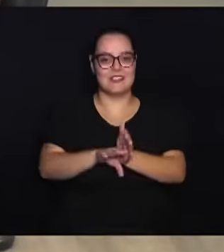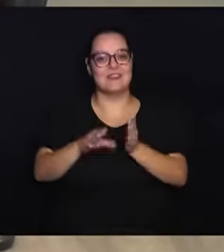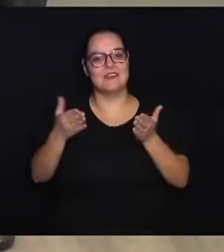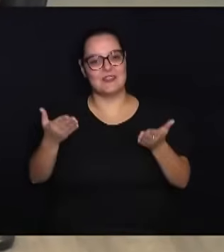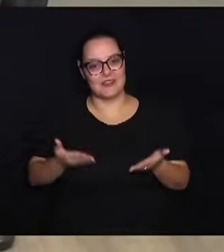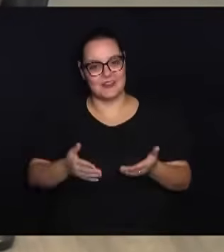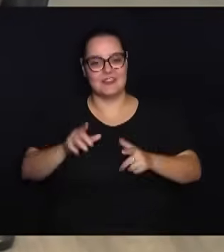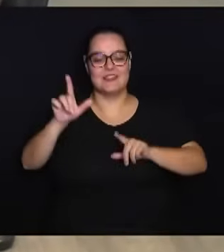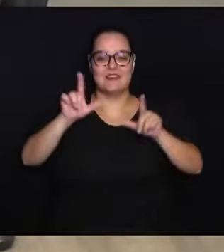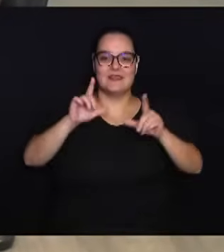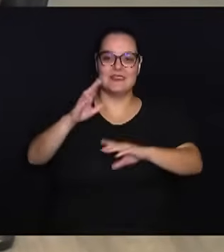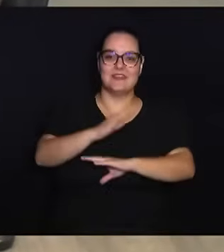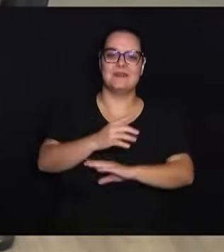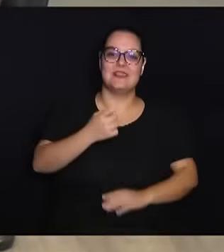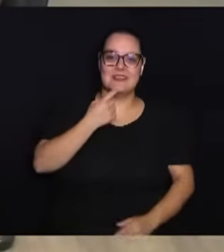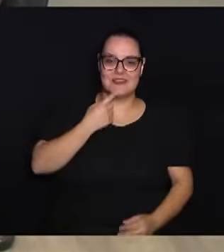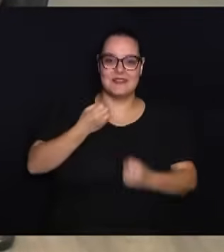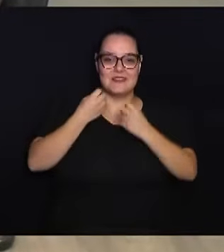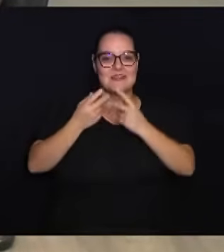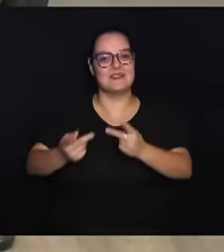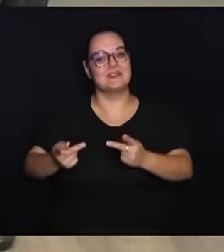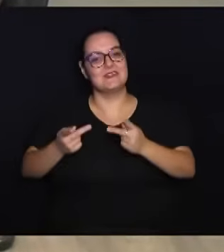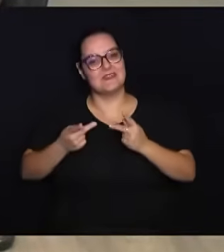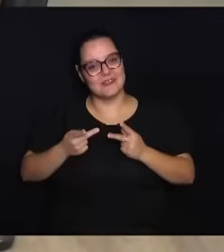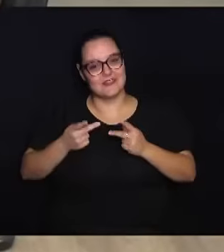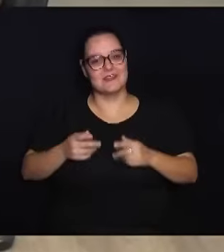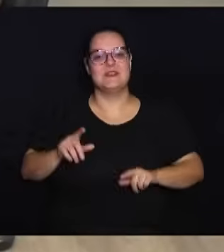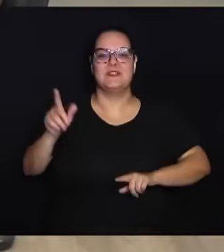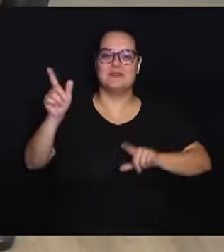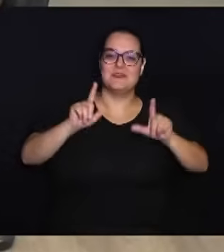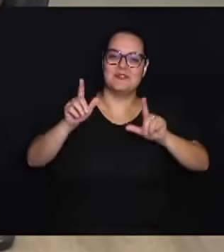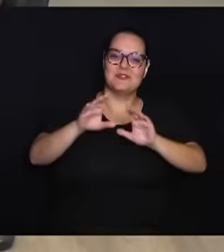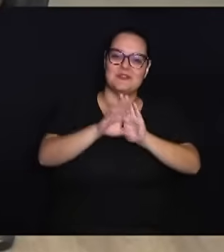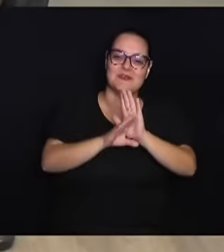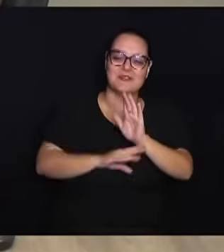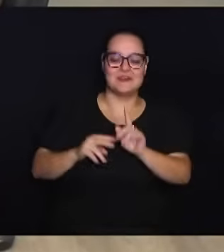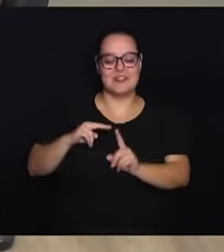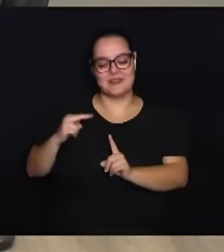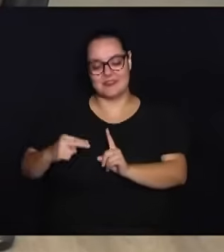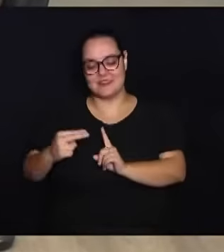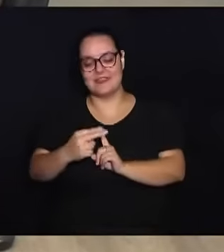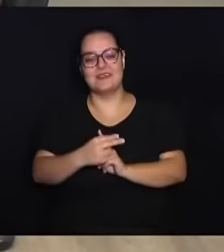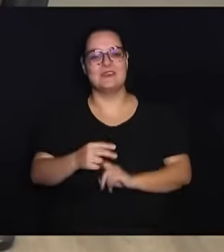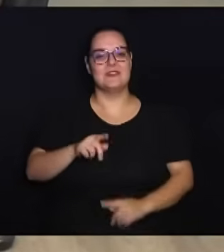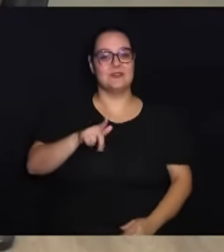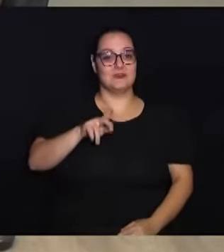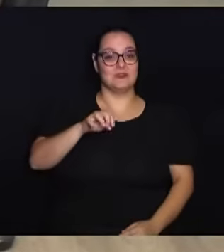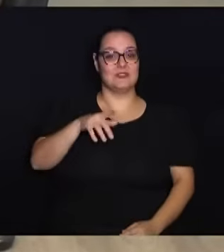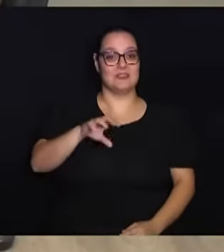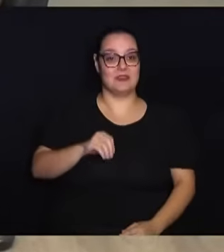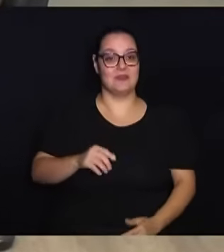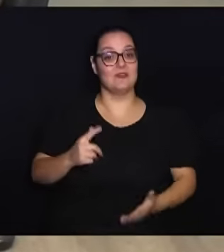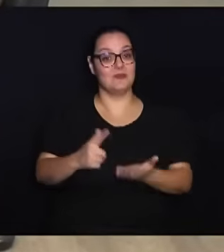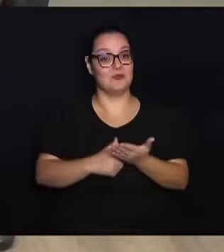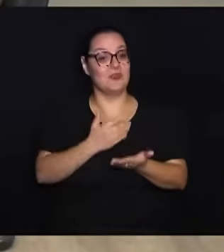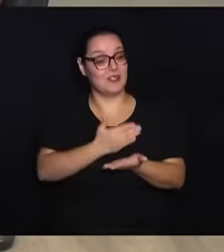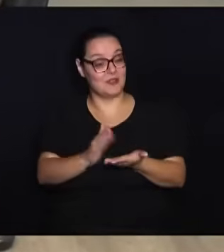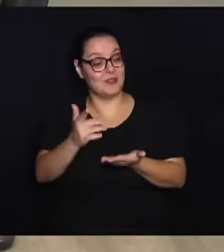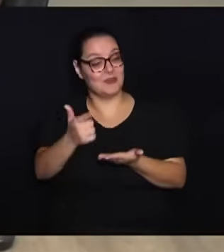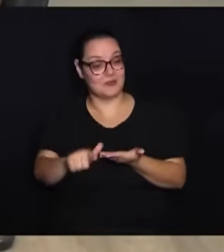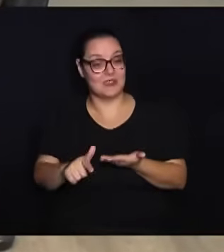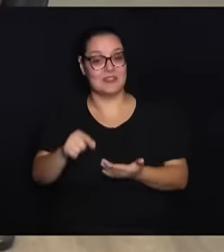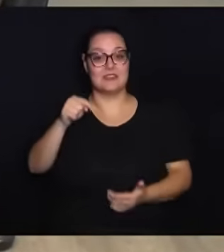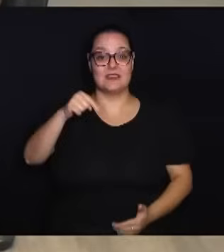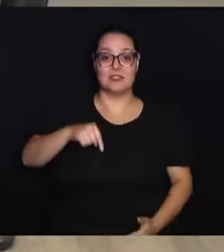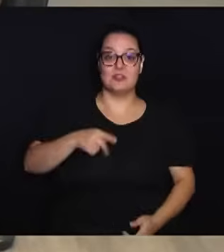aqui na TV Câmara Campinas, seja muito bem-vindo. Está no ar o nosso ponto de vista, Gustavo Martinez, com o livro Recomeçar,